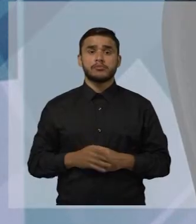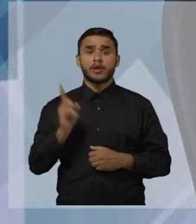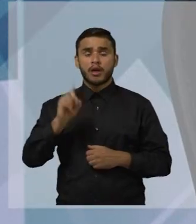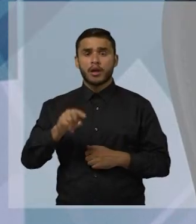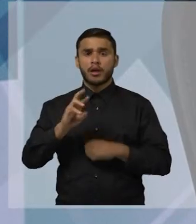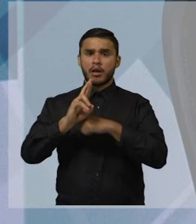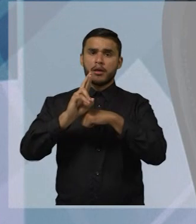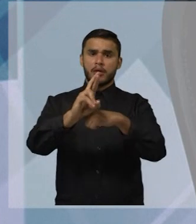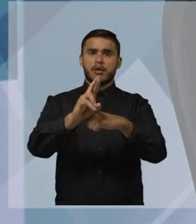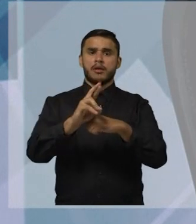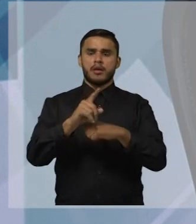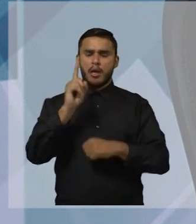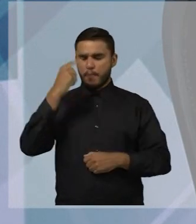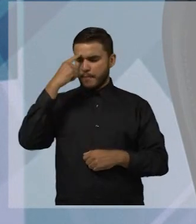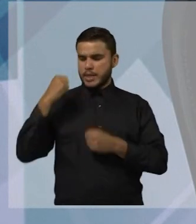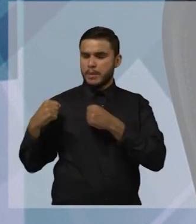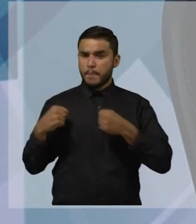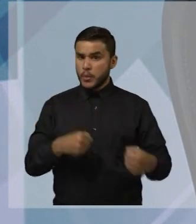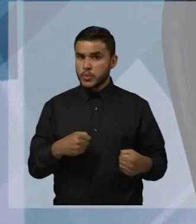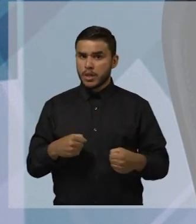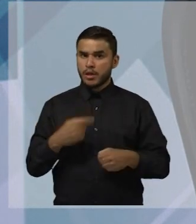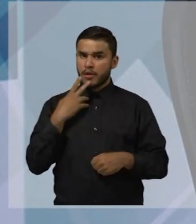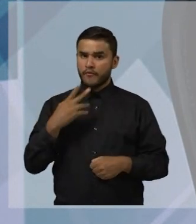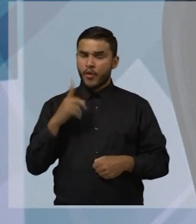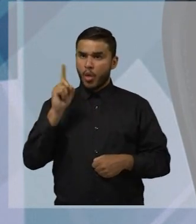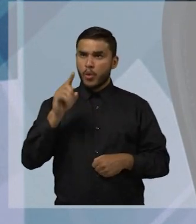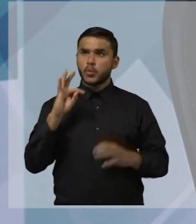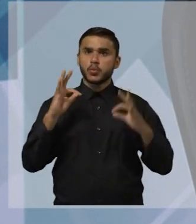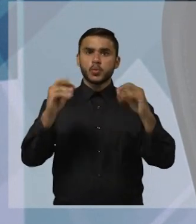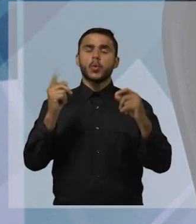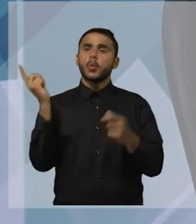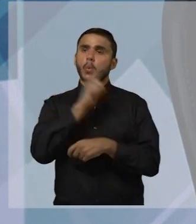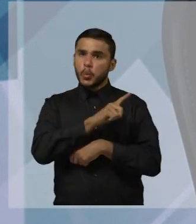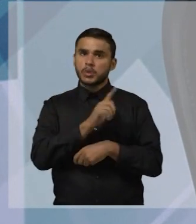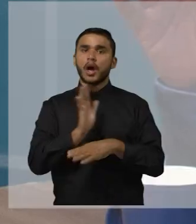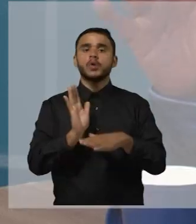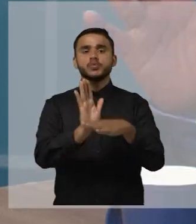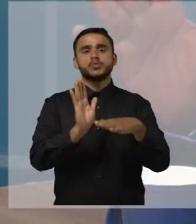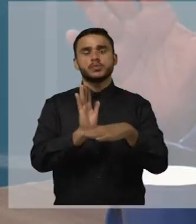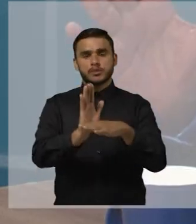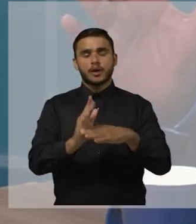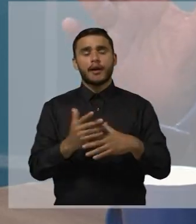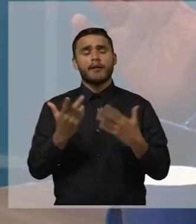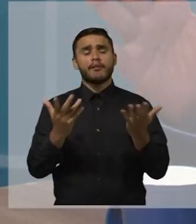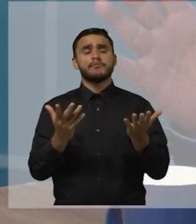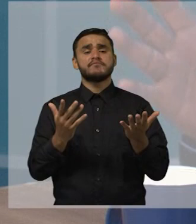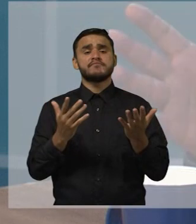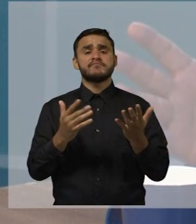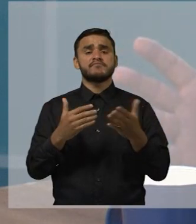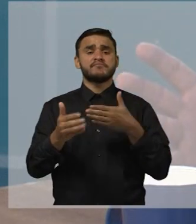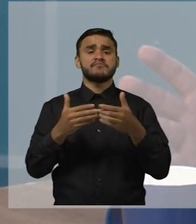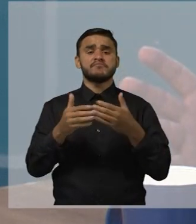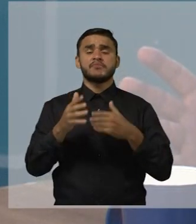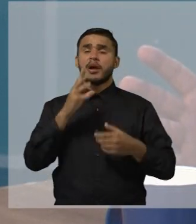uma instância de poder. É, portanto, do ponto de vista político-institucional, uma